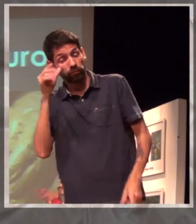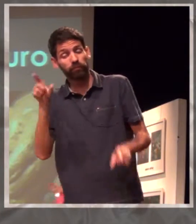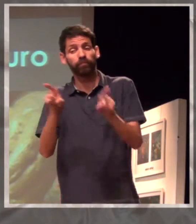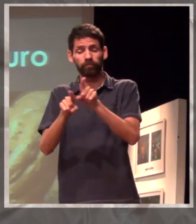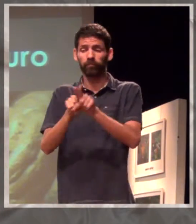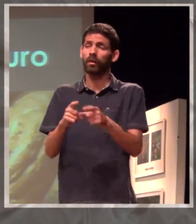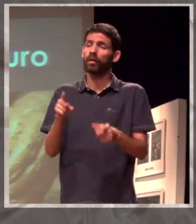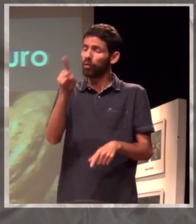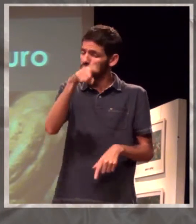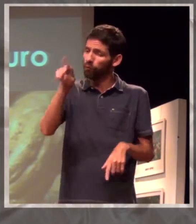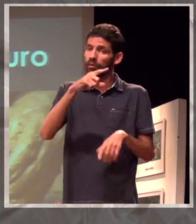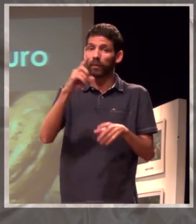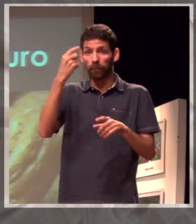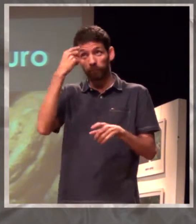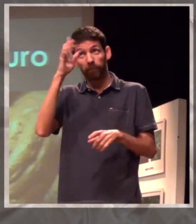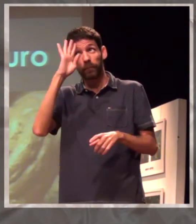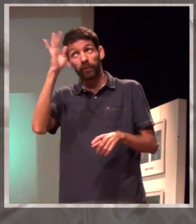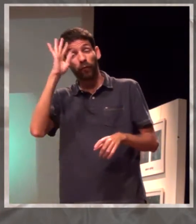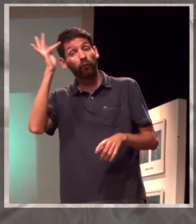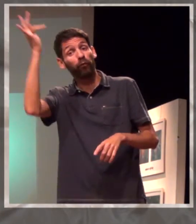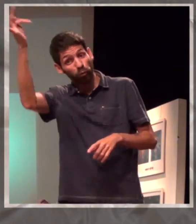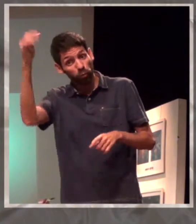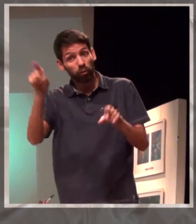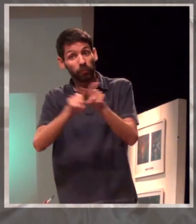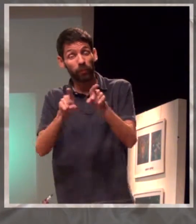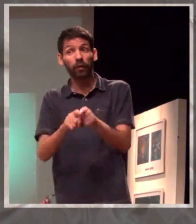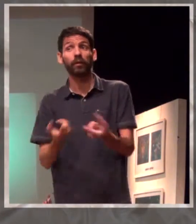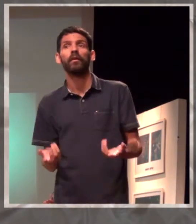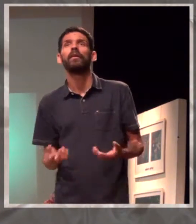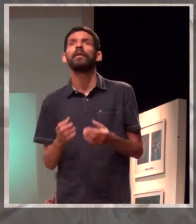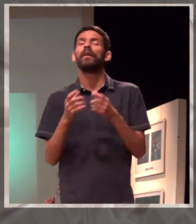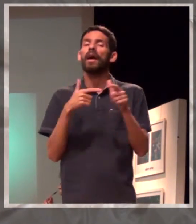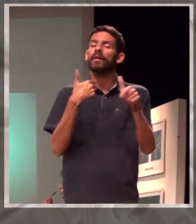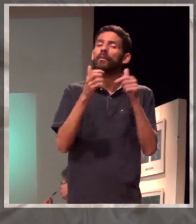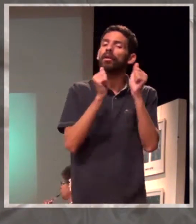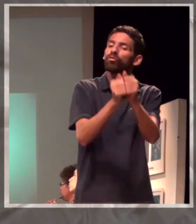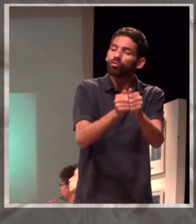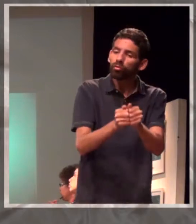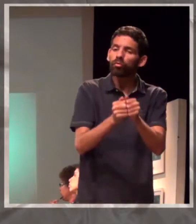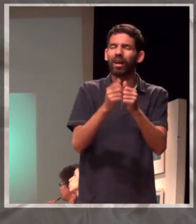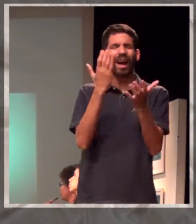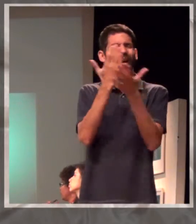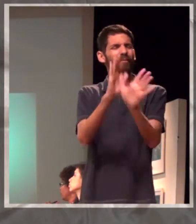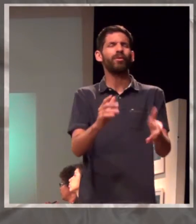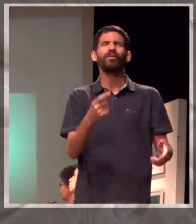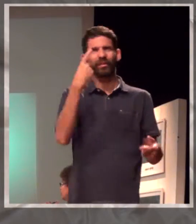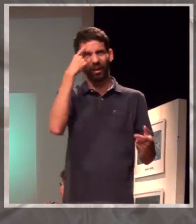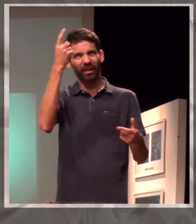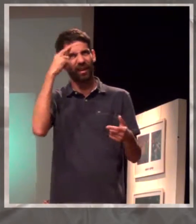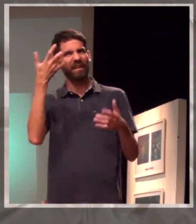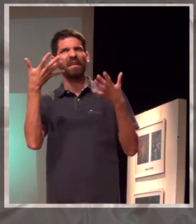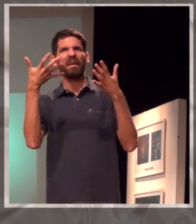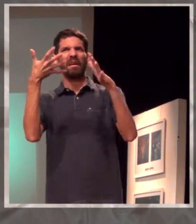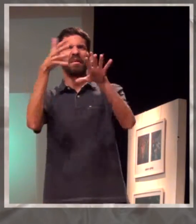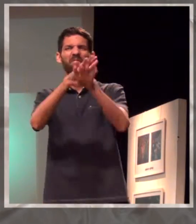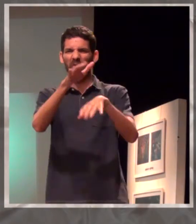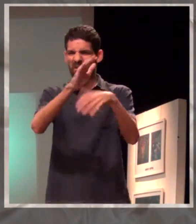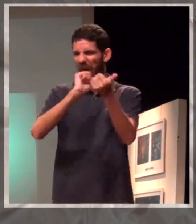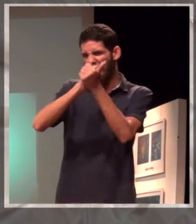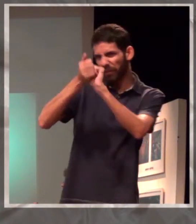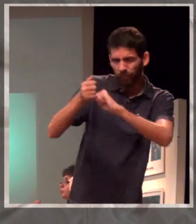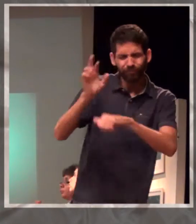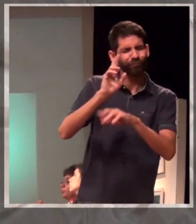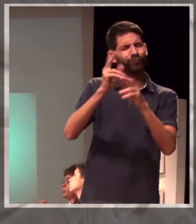e isso sim, inventar futuros, e principalmente fazer junto, rompendo essa ideia da acessibilidade com uma